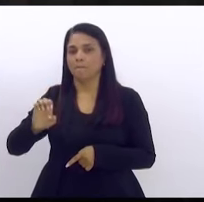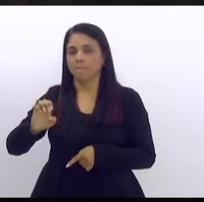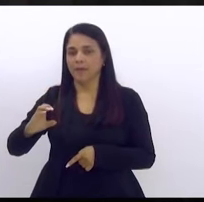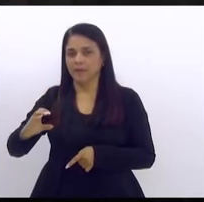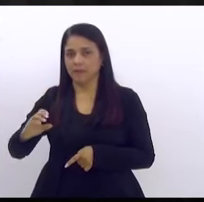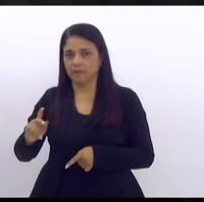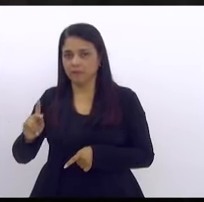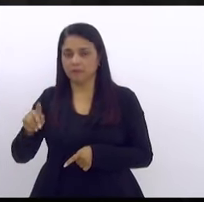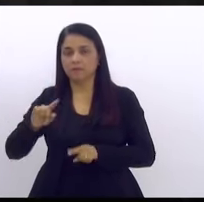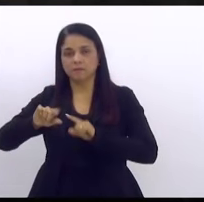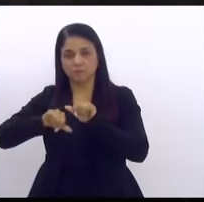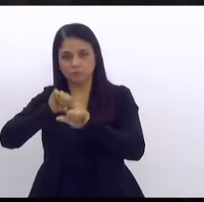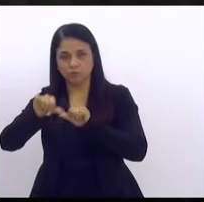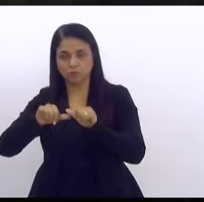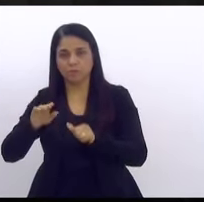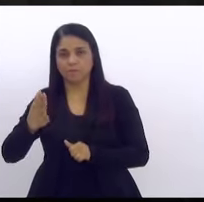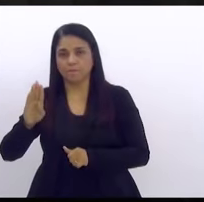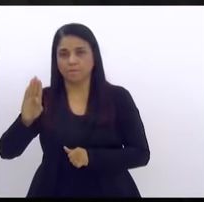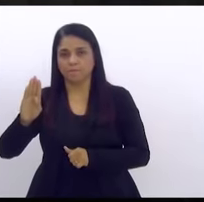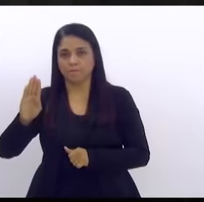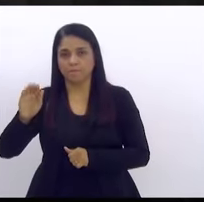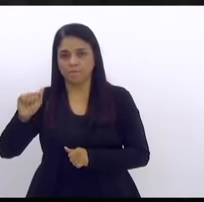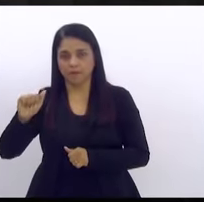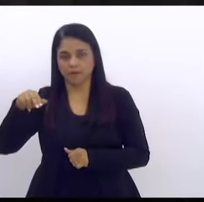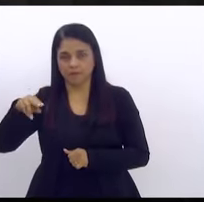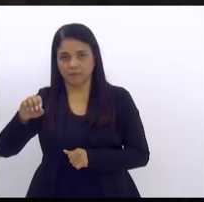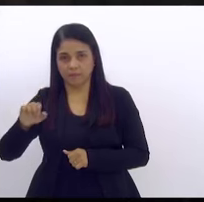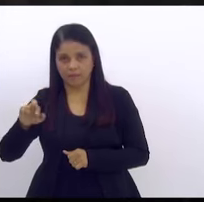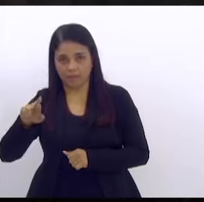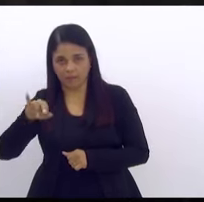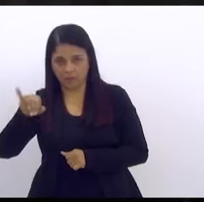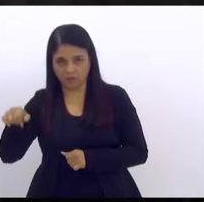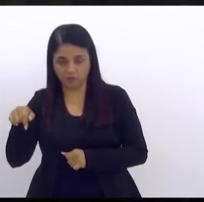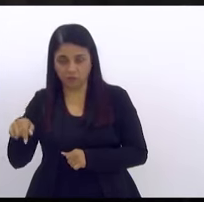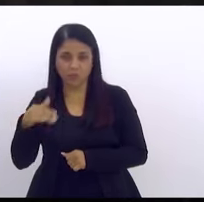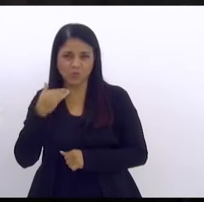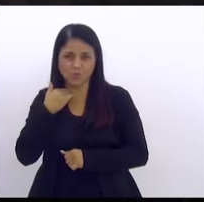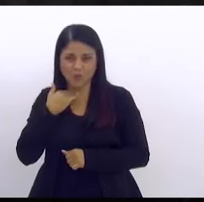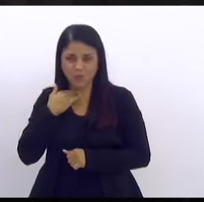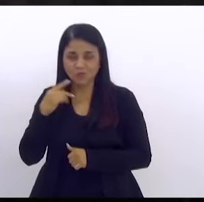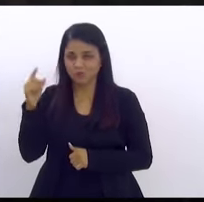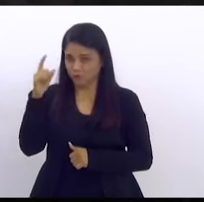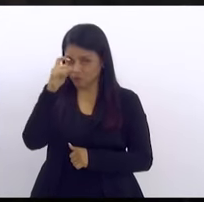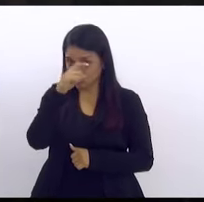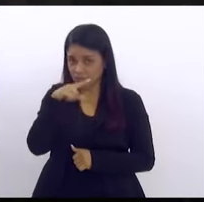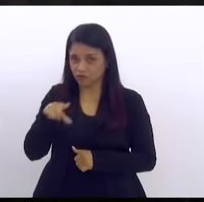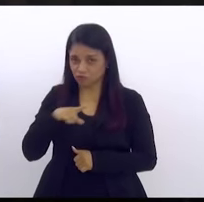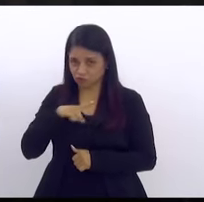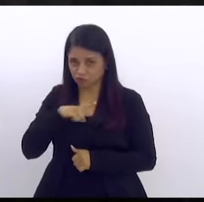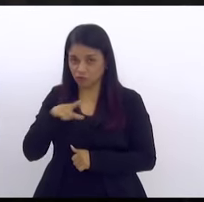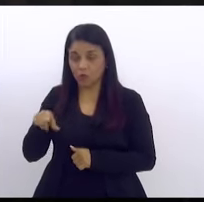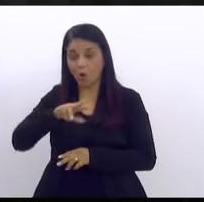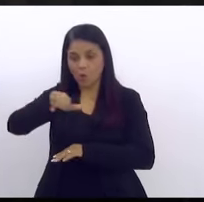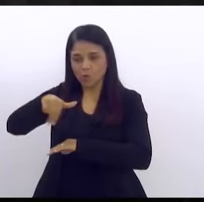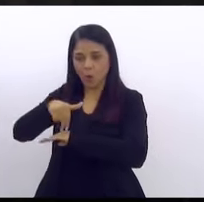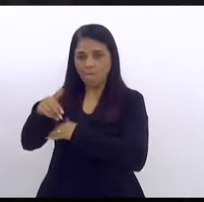Banerje. Quando o banco ficava mal das pernas, a União